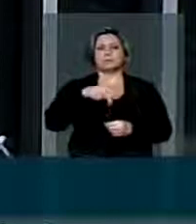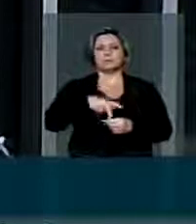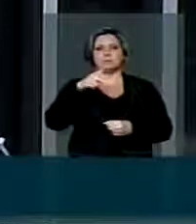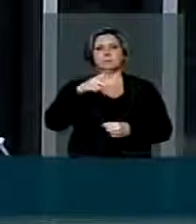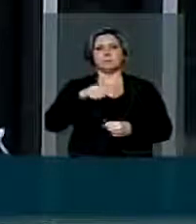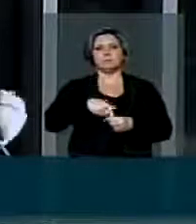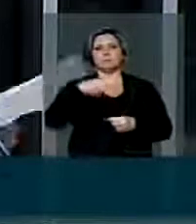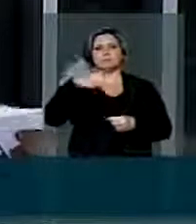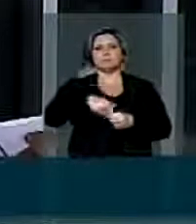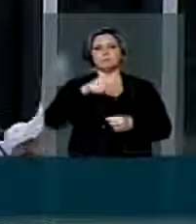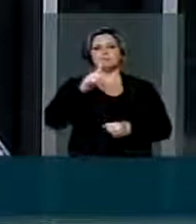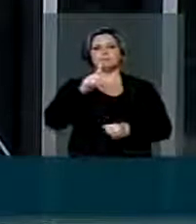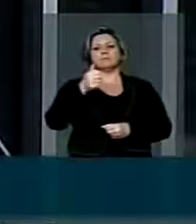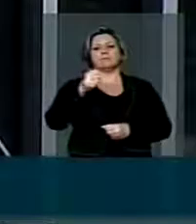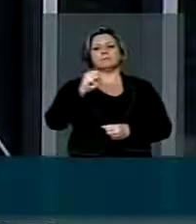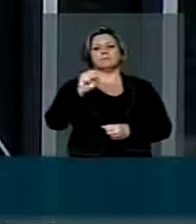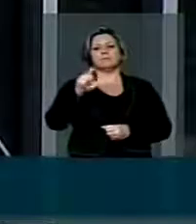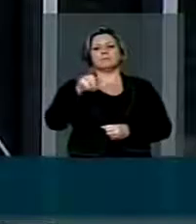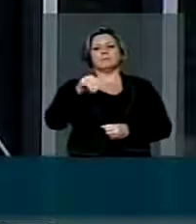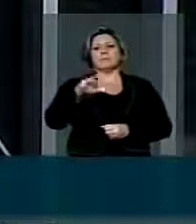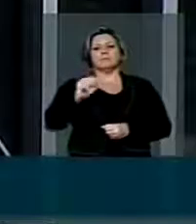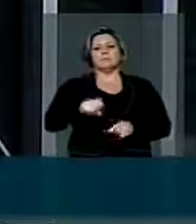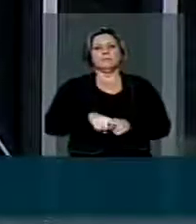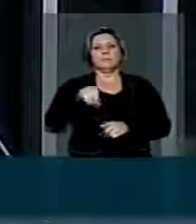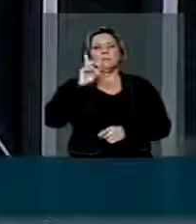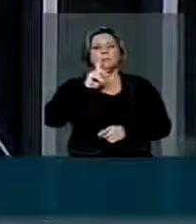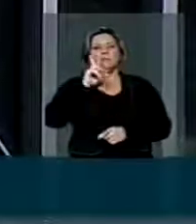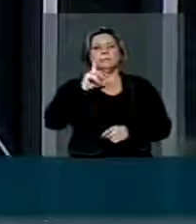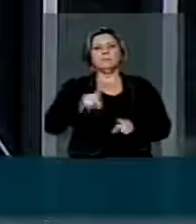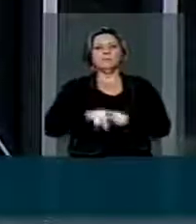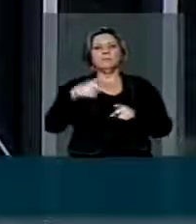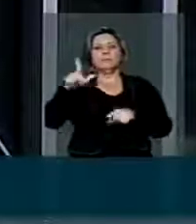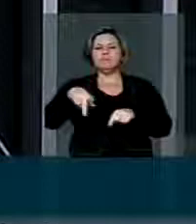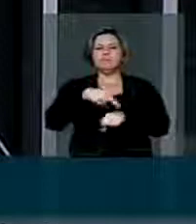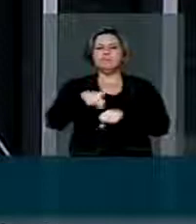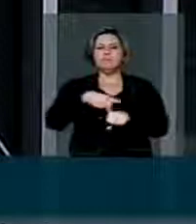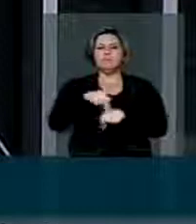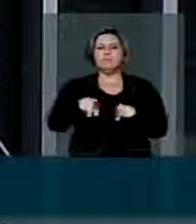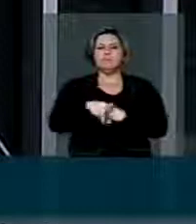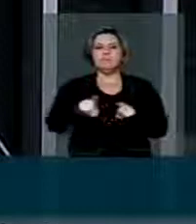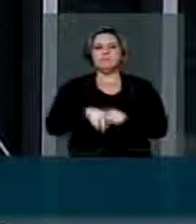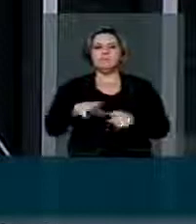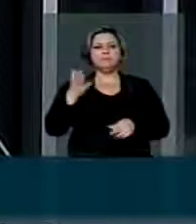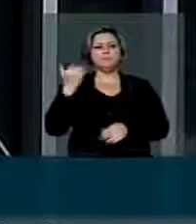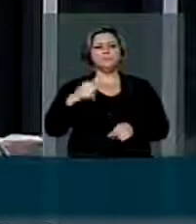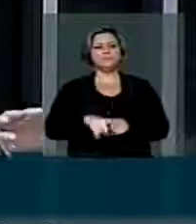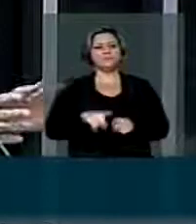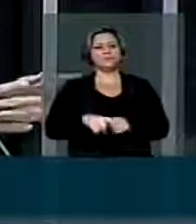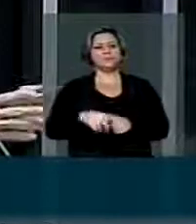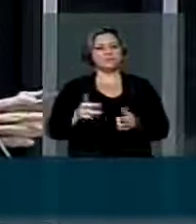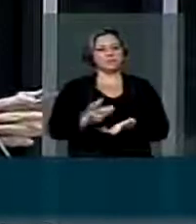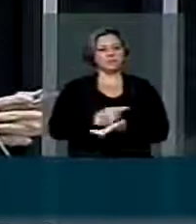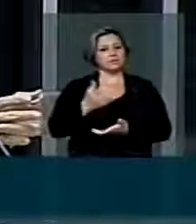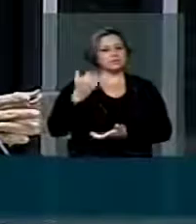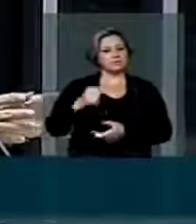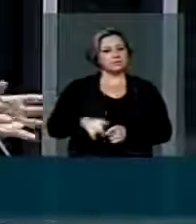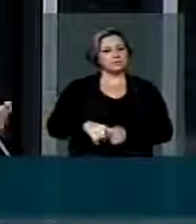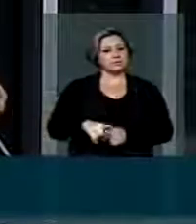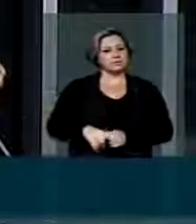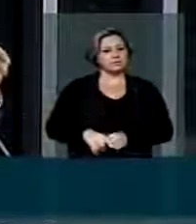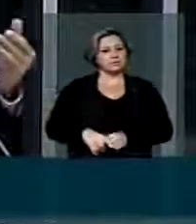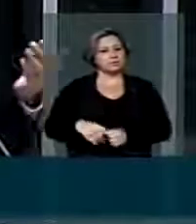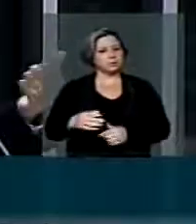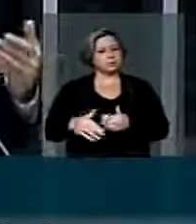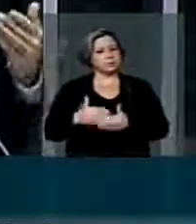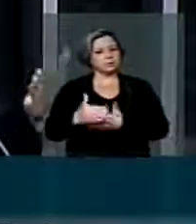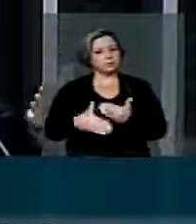Estados Unidos e também em países emergentes, aquilo que era um mico durante um período, e